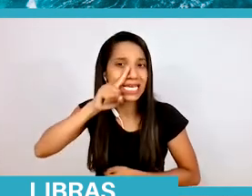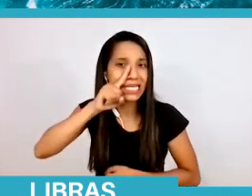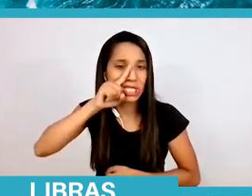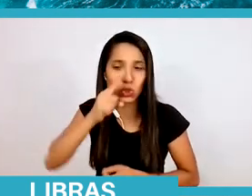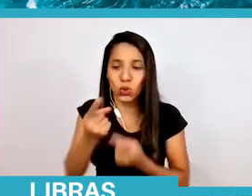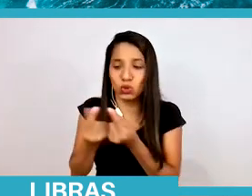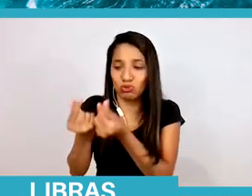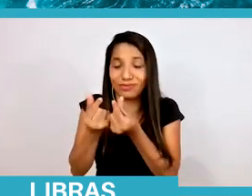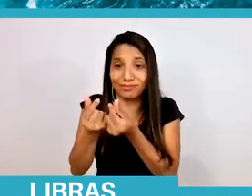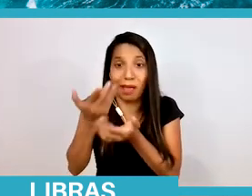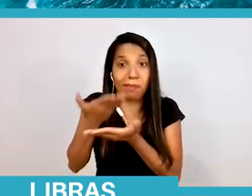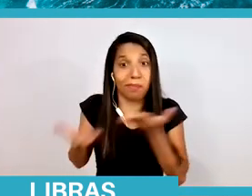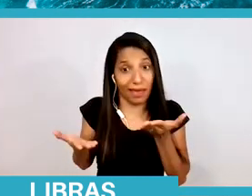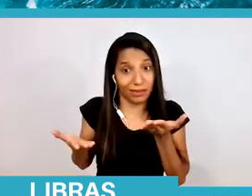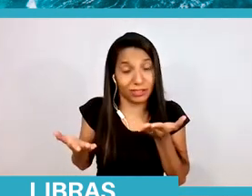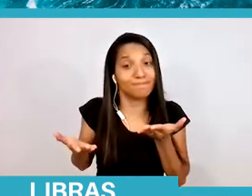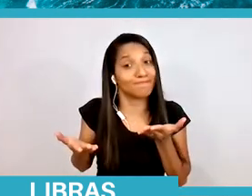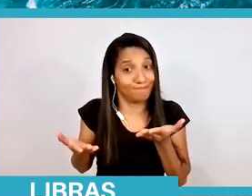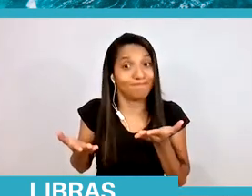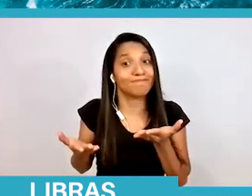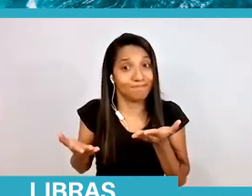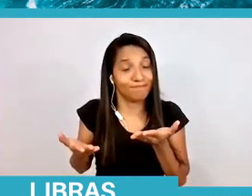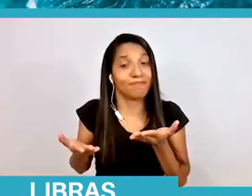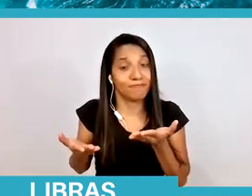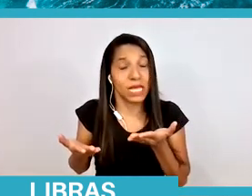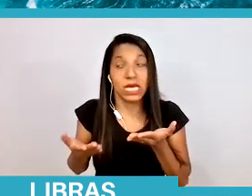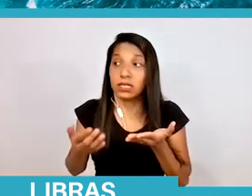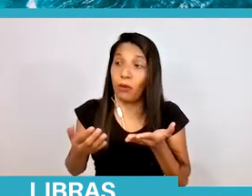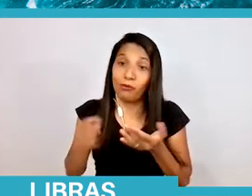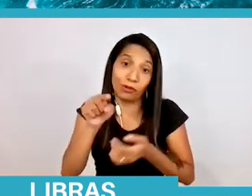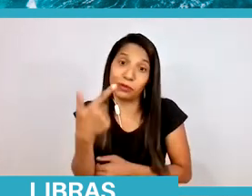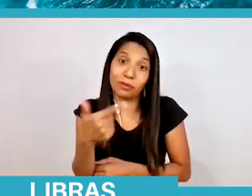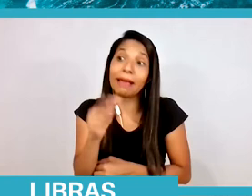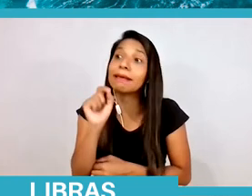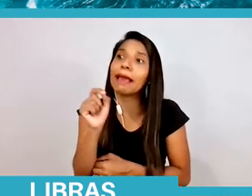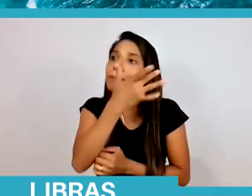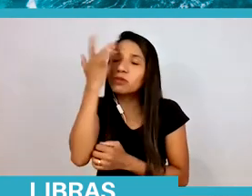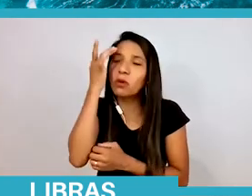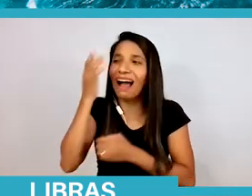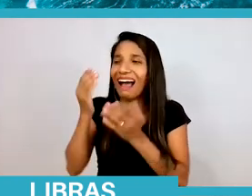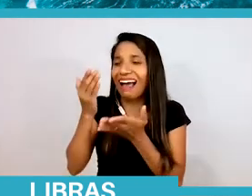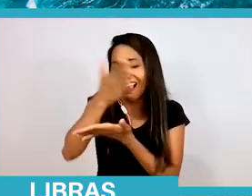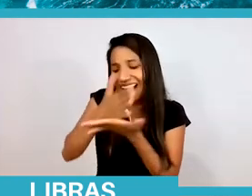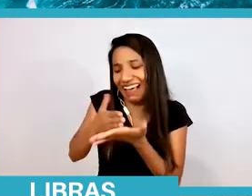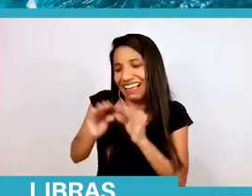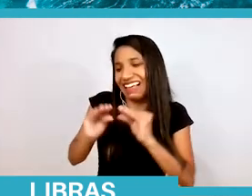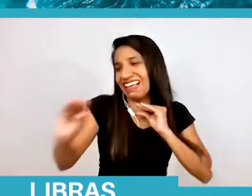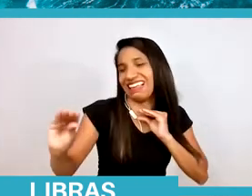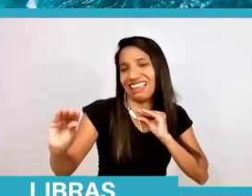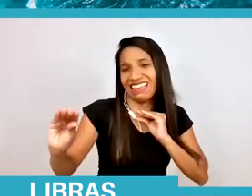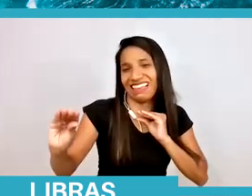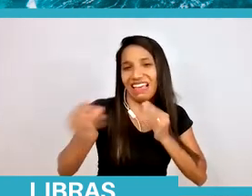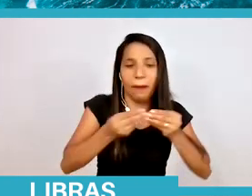você, principalmente o risco da operação. Você não vai ter com quem diluir esses riscos. Então, é uma das desvantagens.